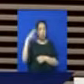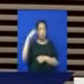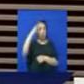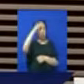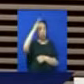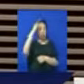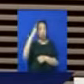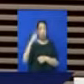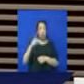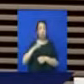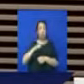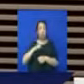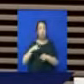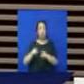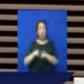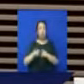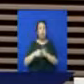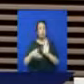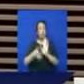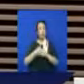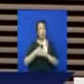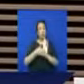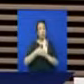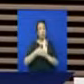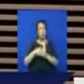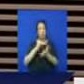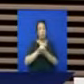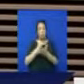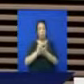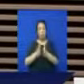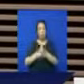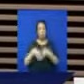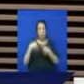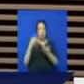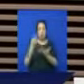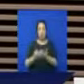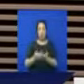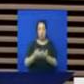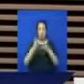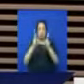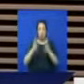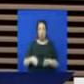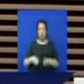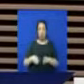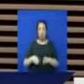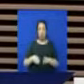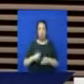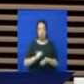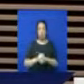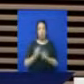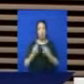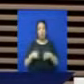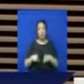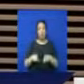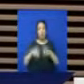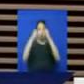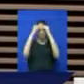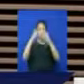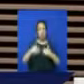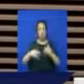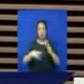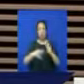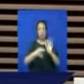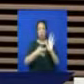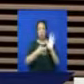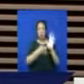nesta casa e protocolou também um requerimento idêntico. Por questão regimental e ordem de protocolo, o meu